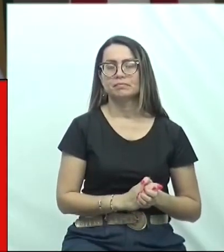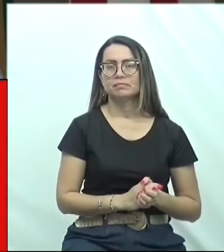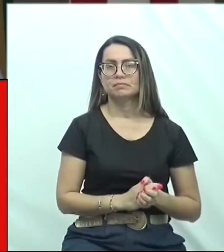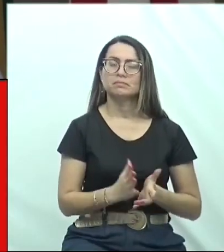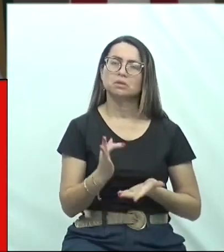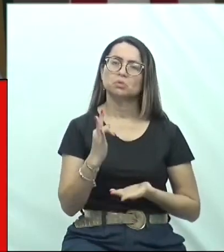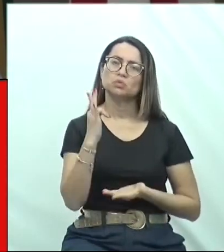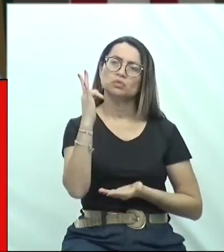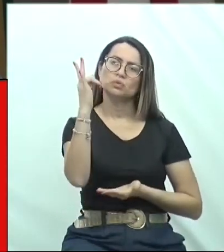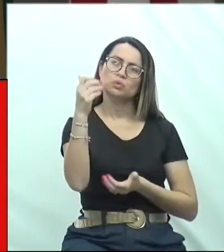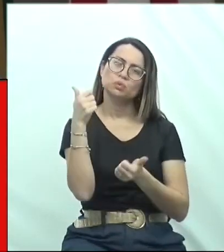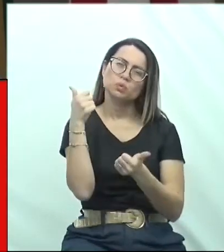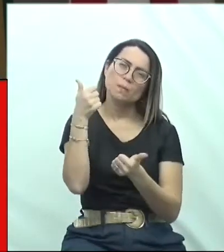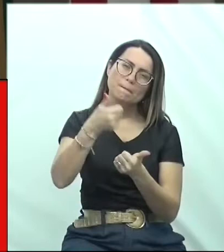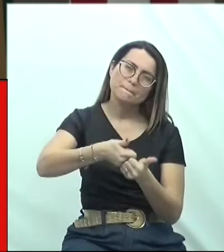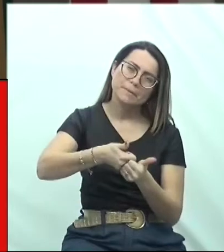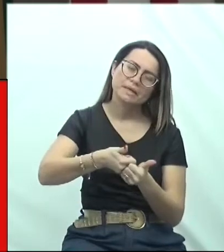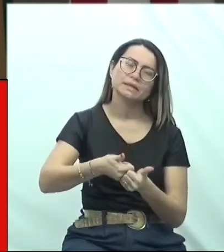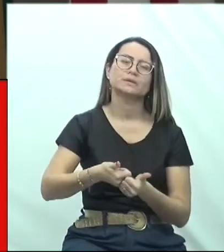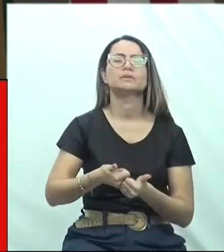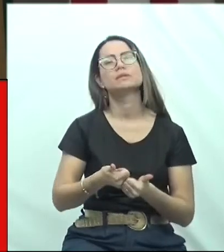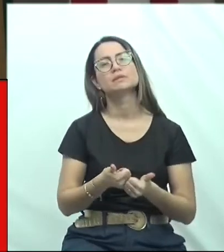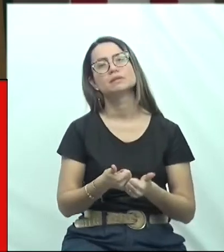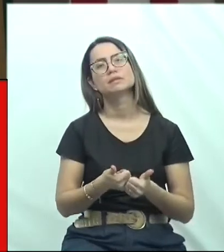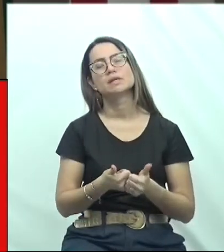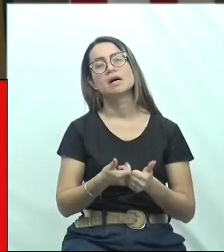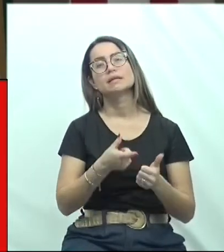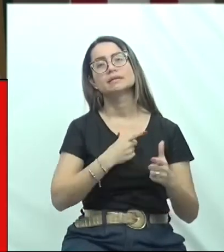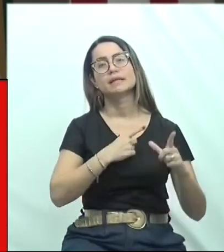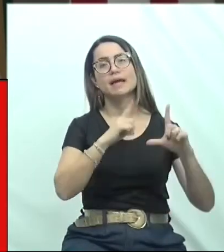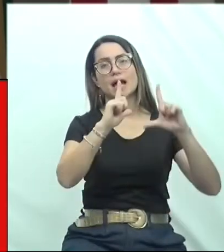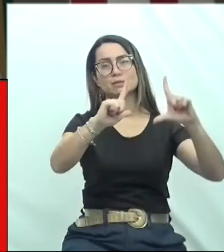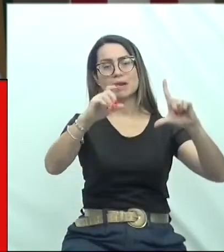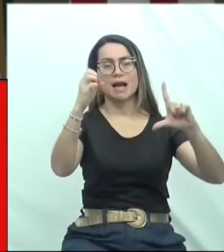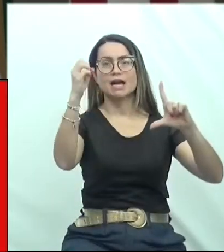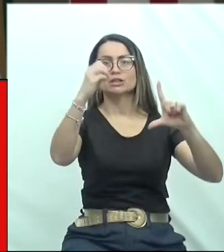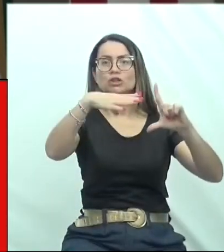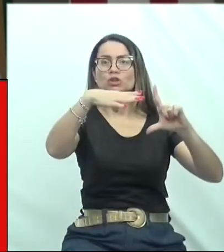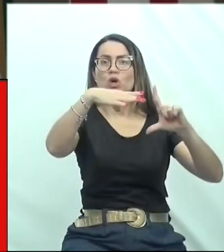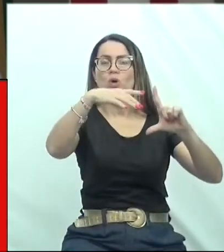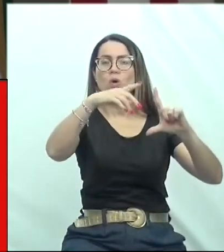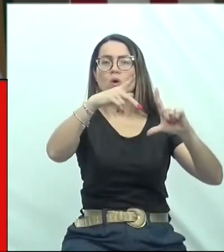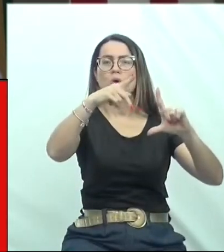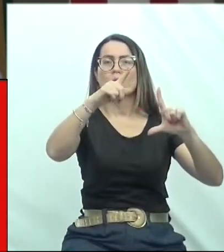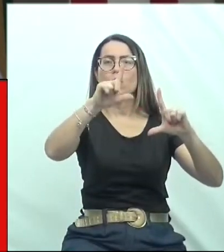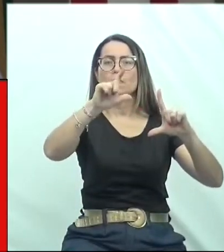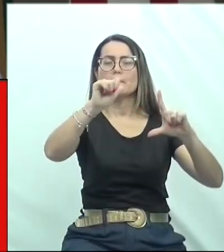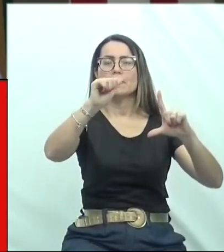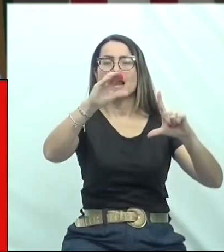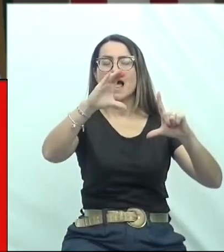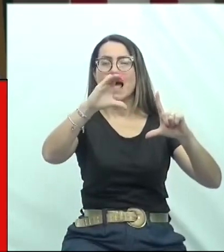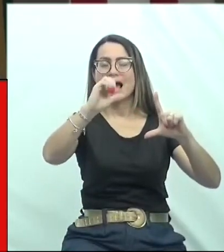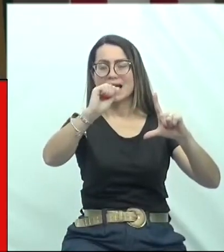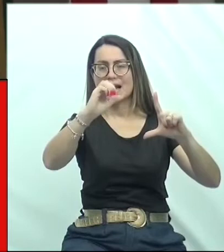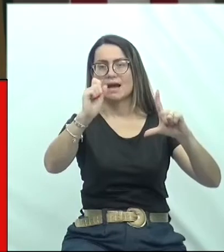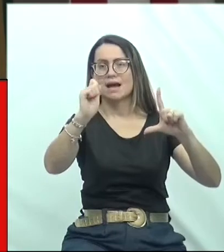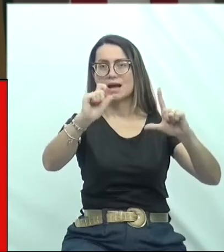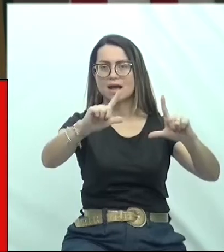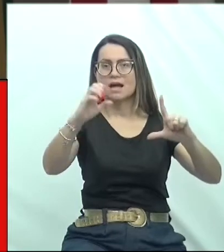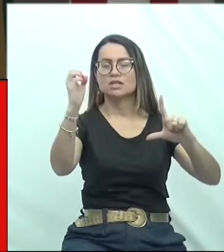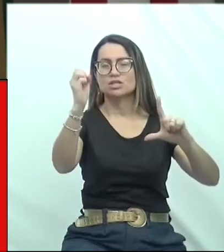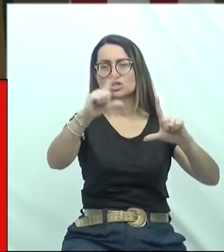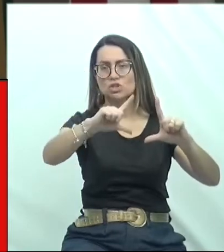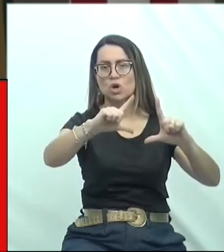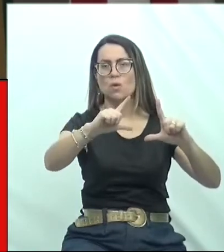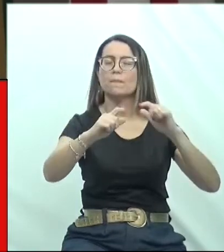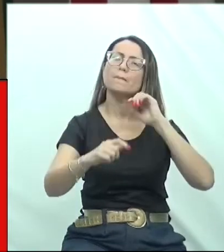num futuro próximo, que a gente espere, recebendo essas placas. Hoje, o que nós estávamos encontrando a maior dificuldade ainda seria na